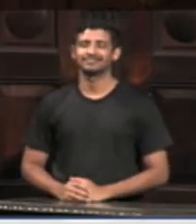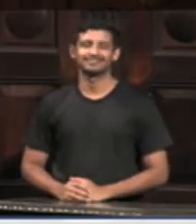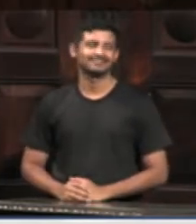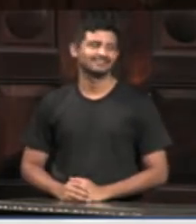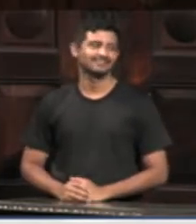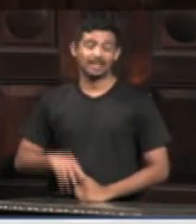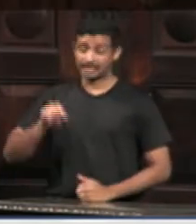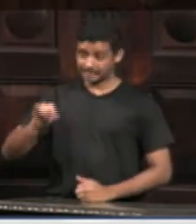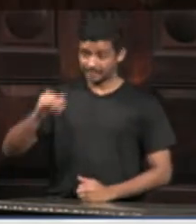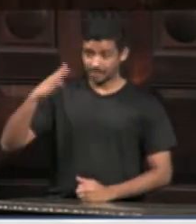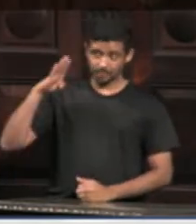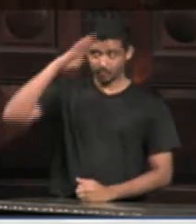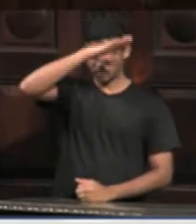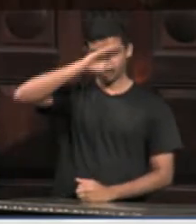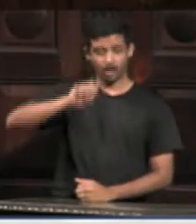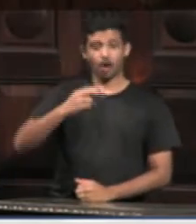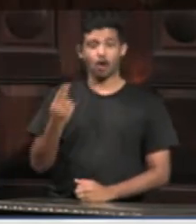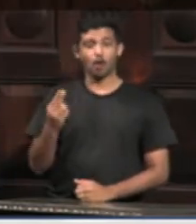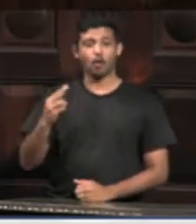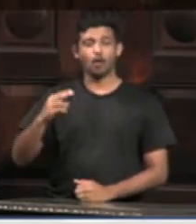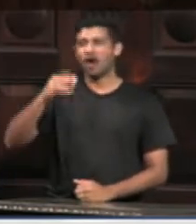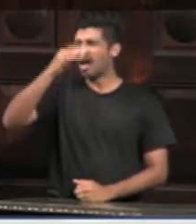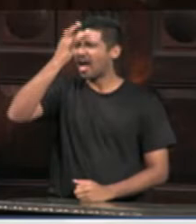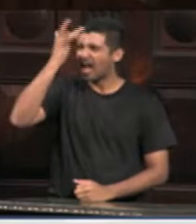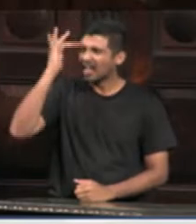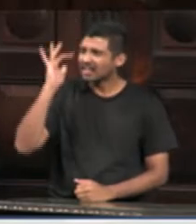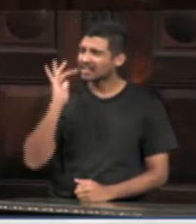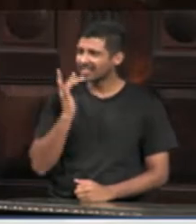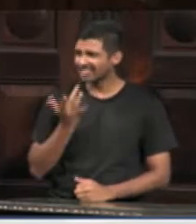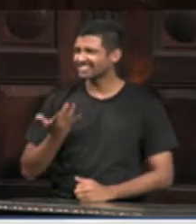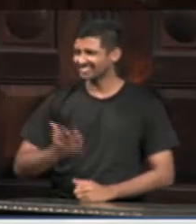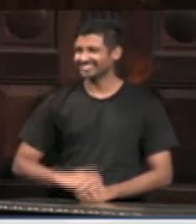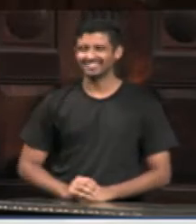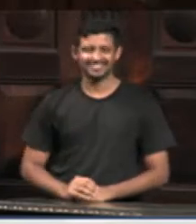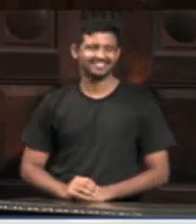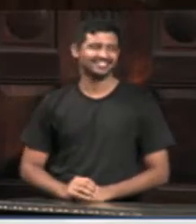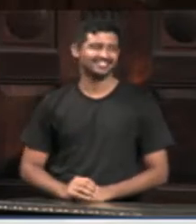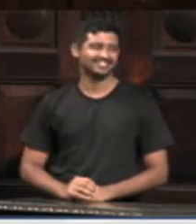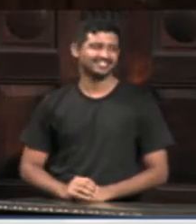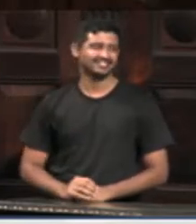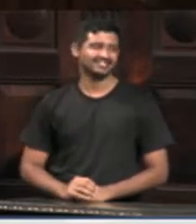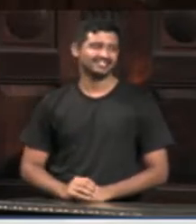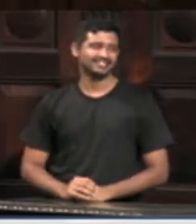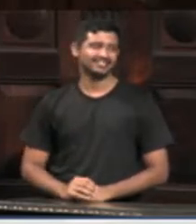Bolsonaro, se Haddad, ou até mesmo